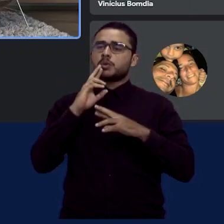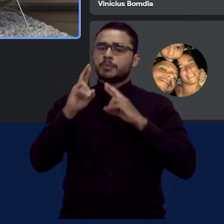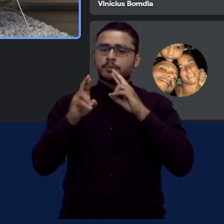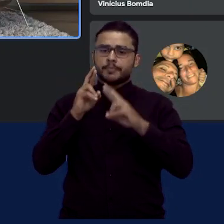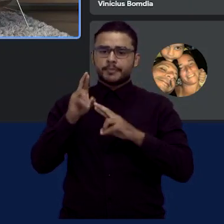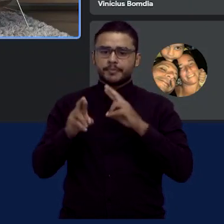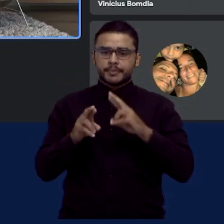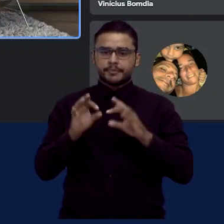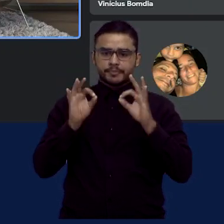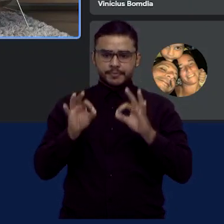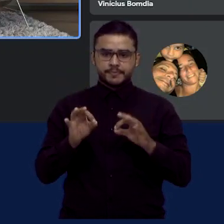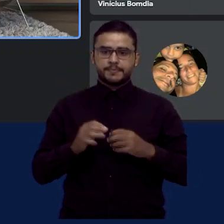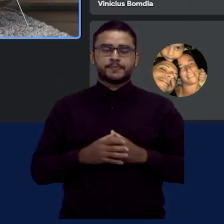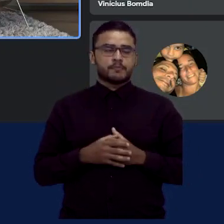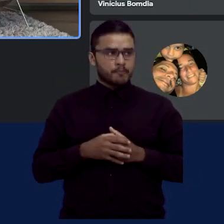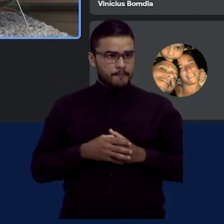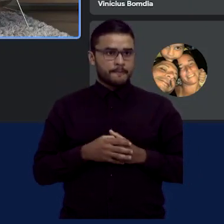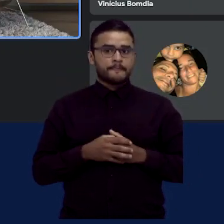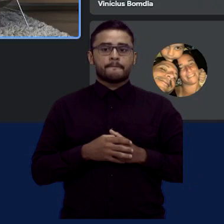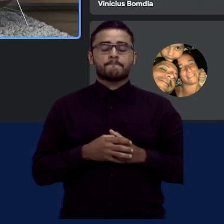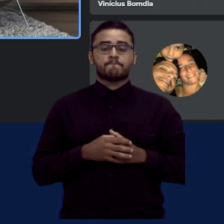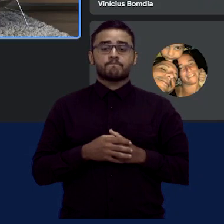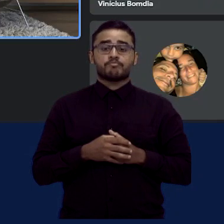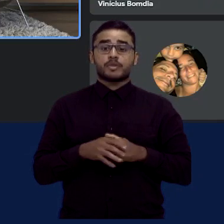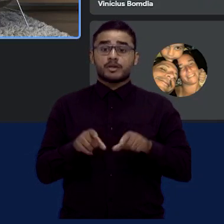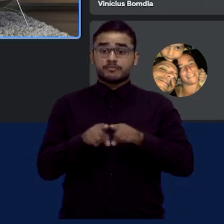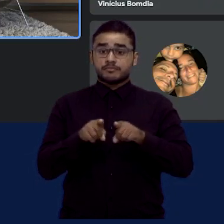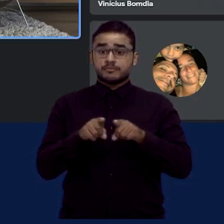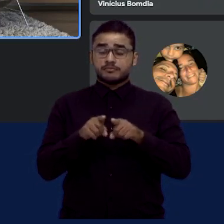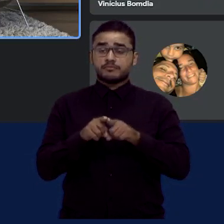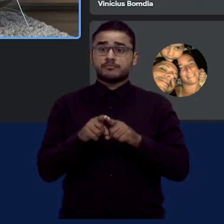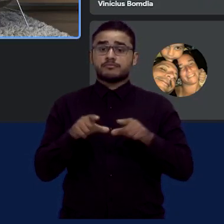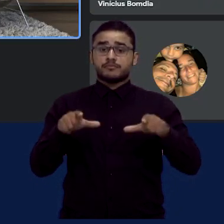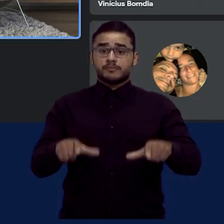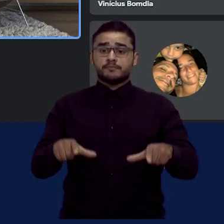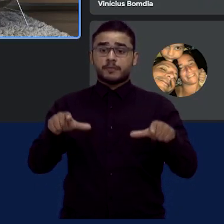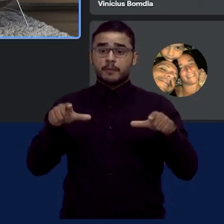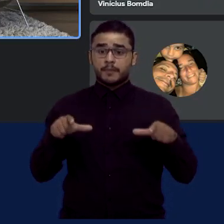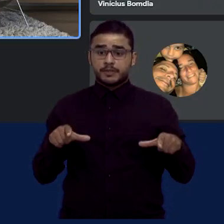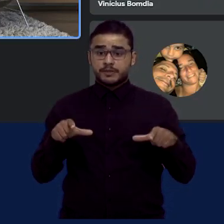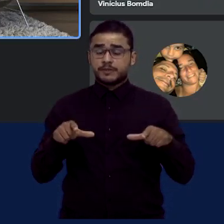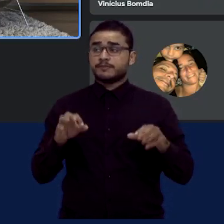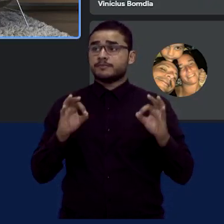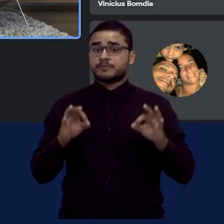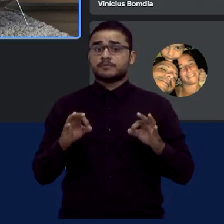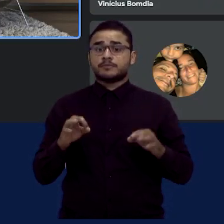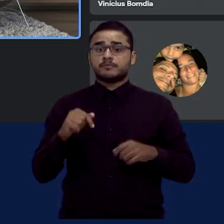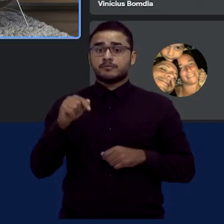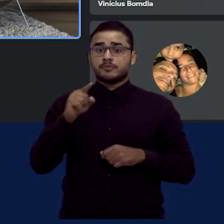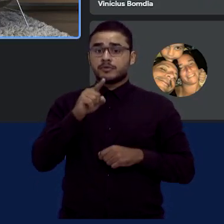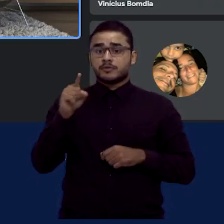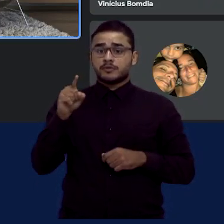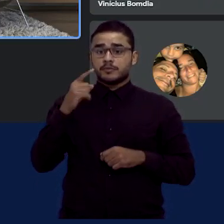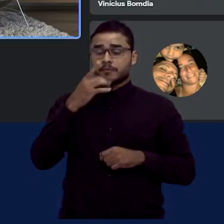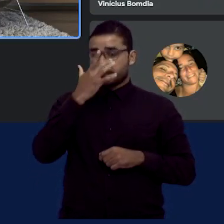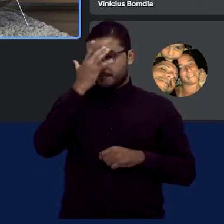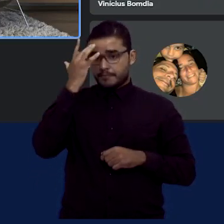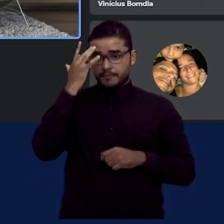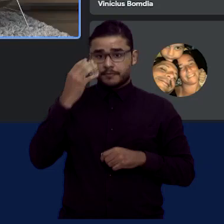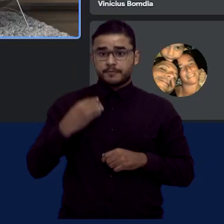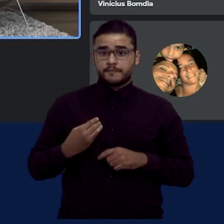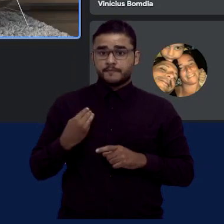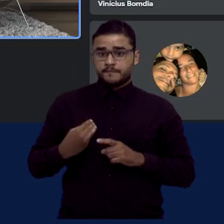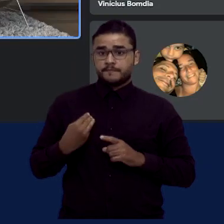já. E por último, a questão do certificado. Essa palestra dá direito a quem está aqui presente na sala